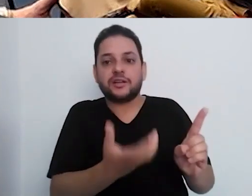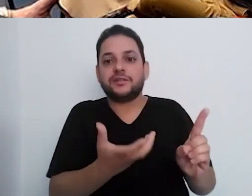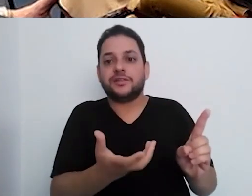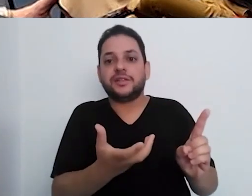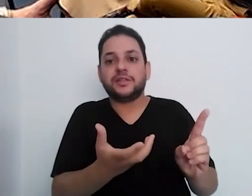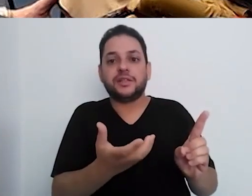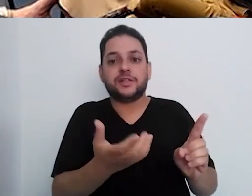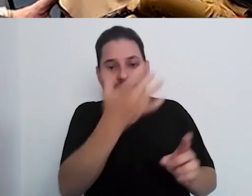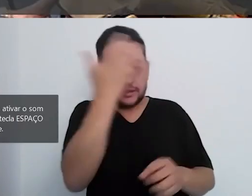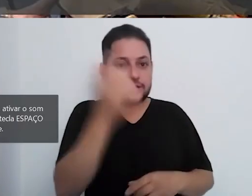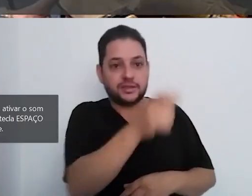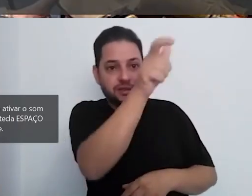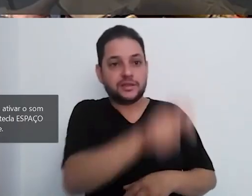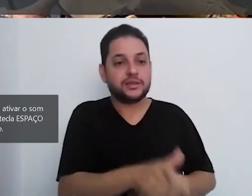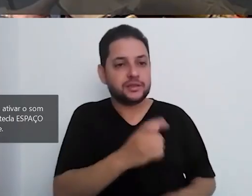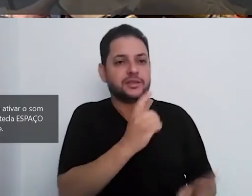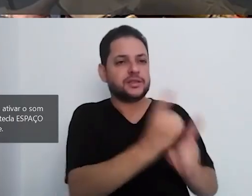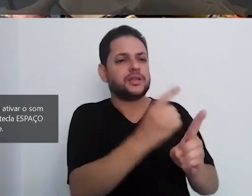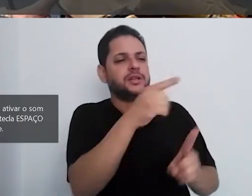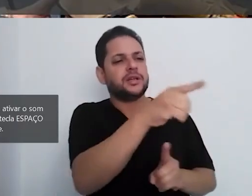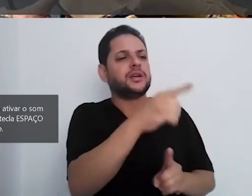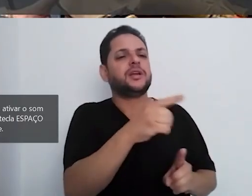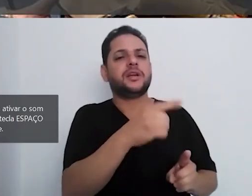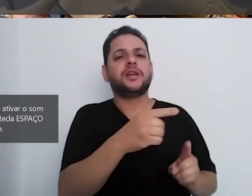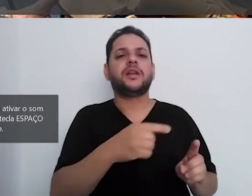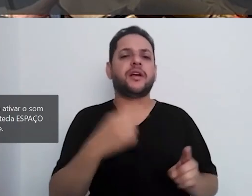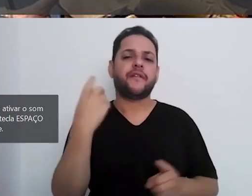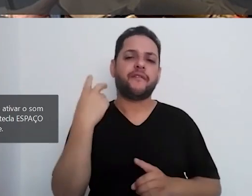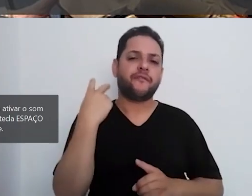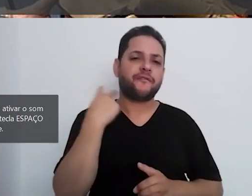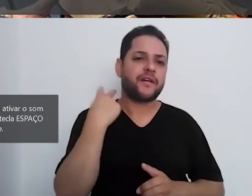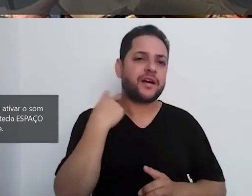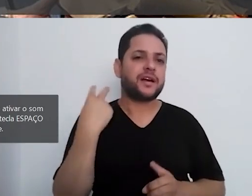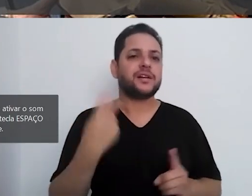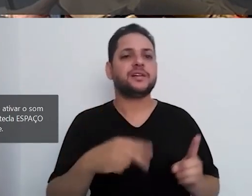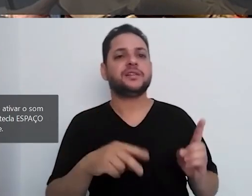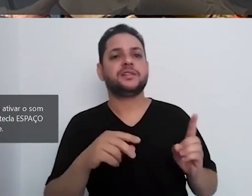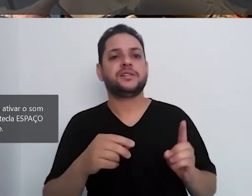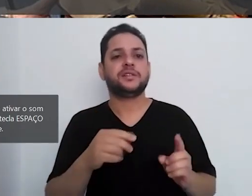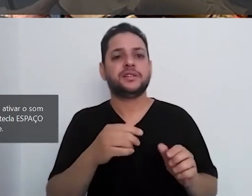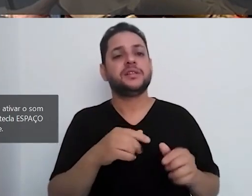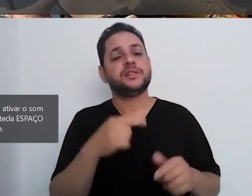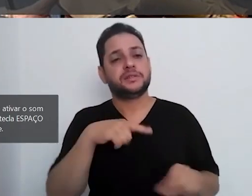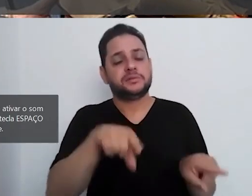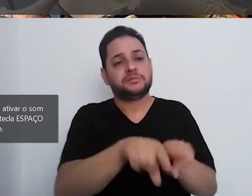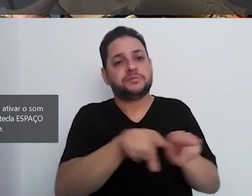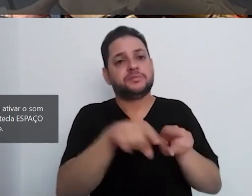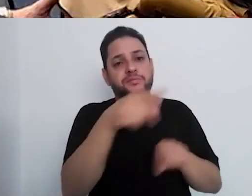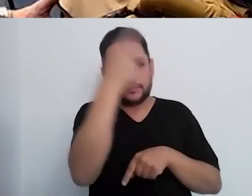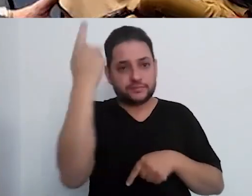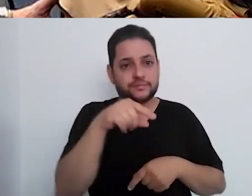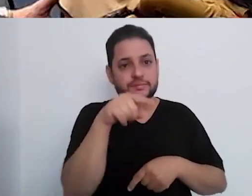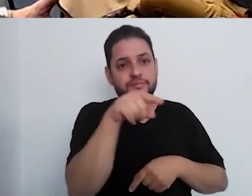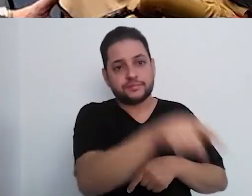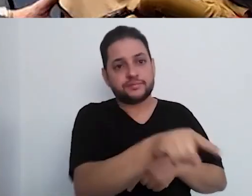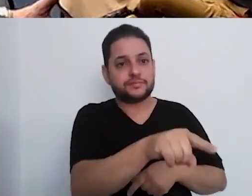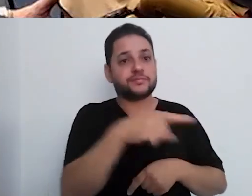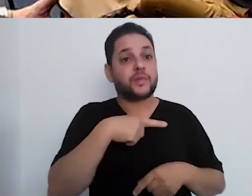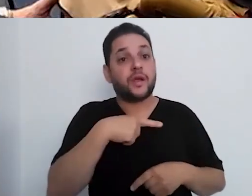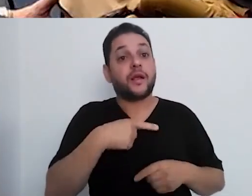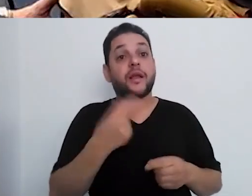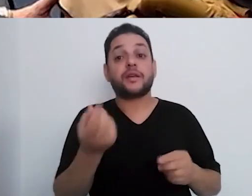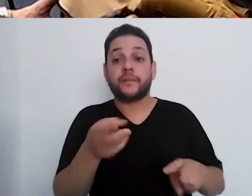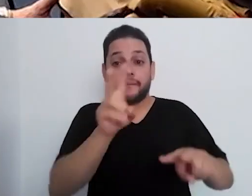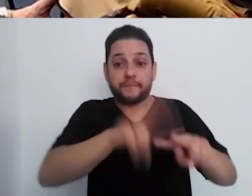quero uma pessoa que seja vítima, eu quero uma pessoa que seja ofensora, eu quero uma pessoa que tenha passado pela prisão